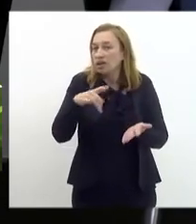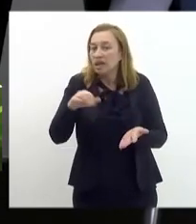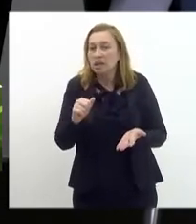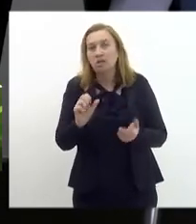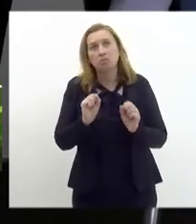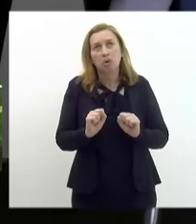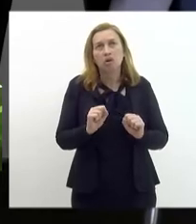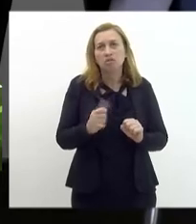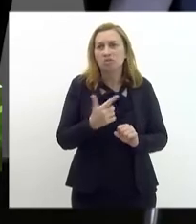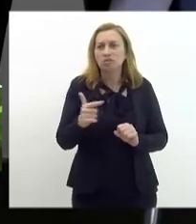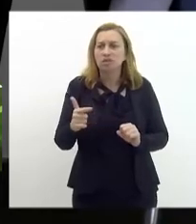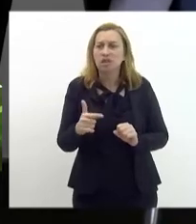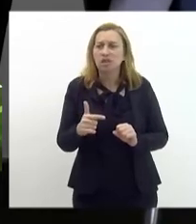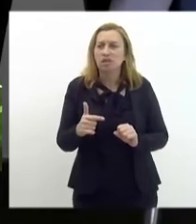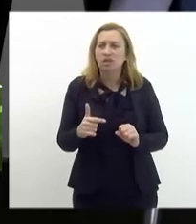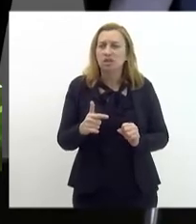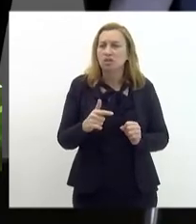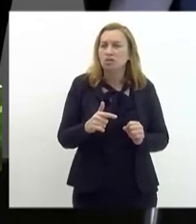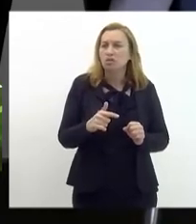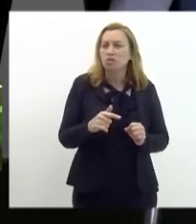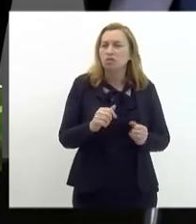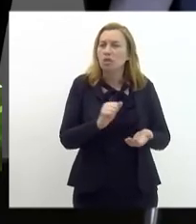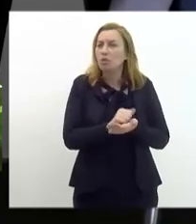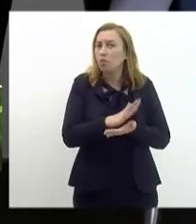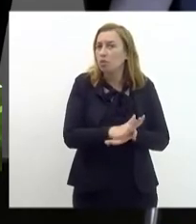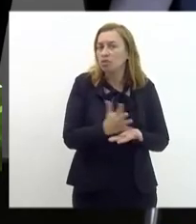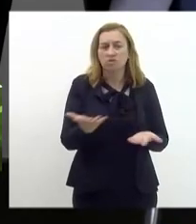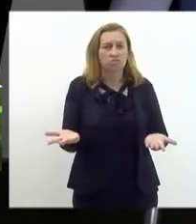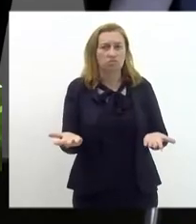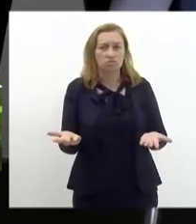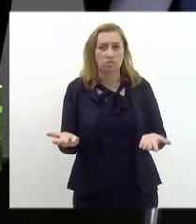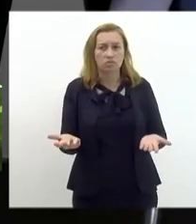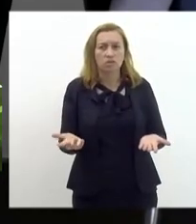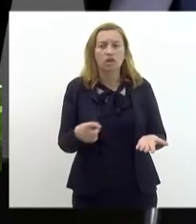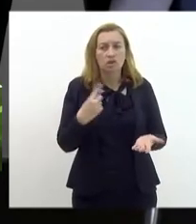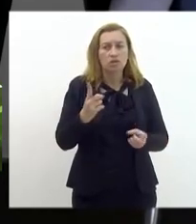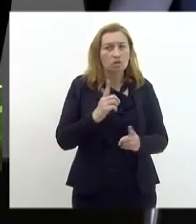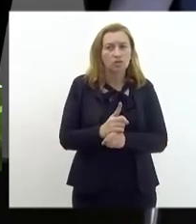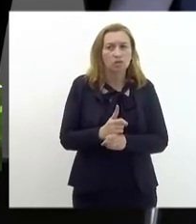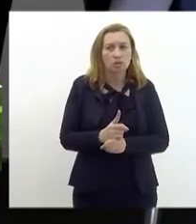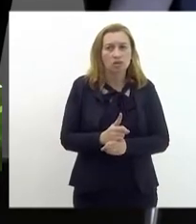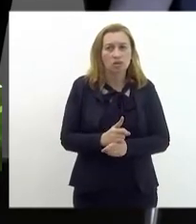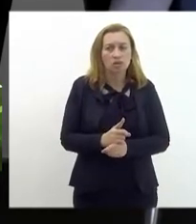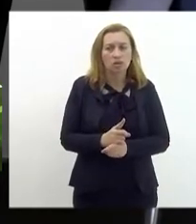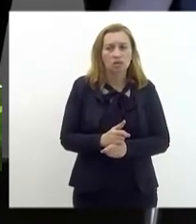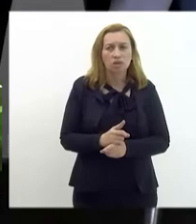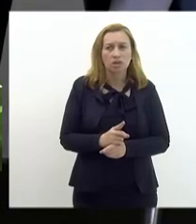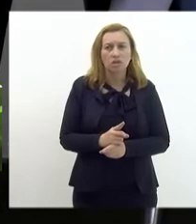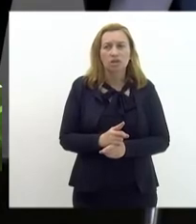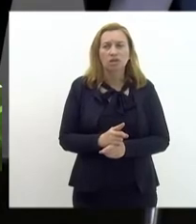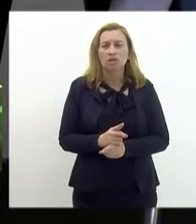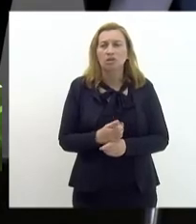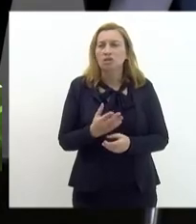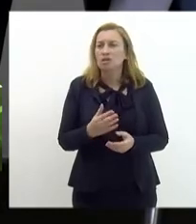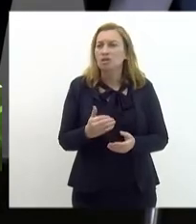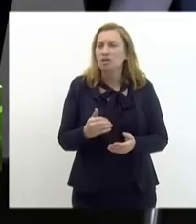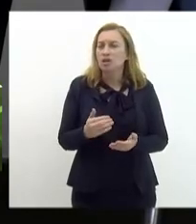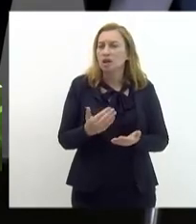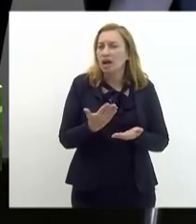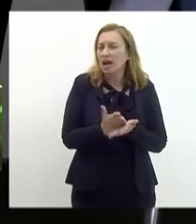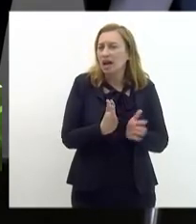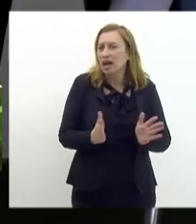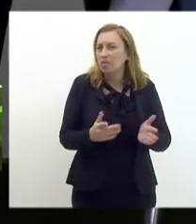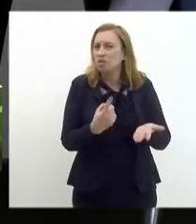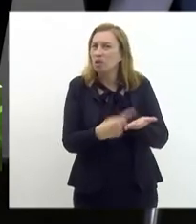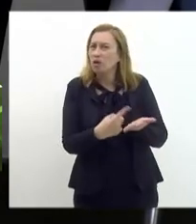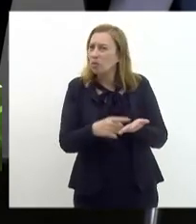existir nem uma indenização, até porque aquela multa que nós encontramos a 12.46 morre, cai por terra no ambiente do acordo, né,